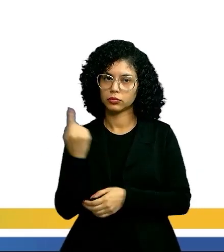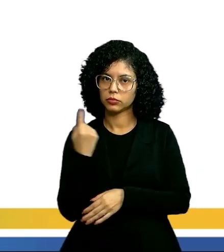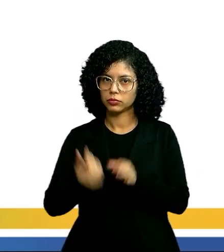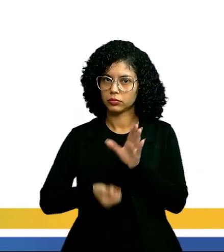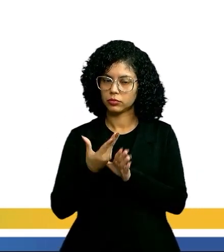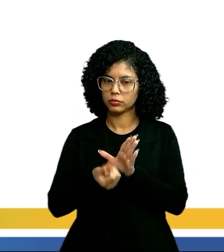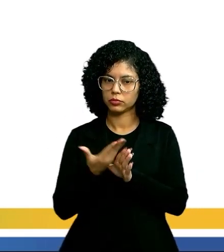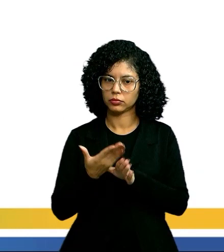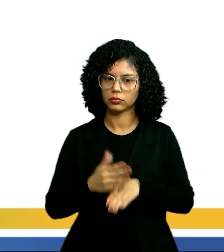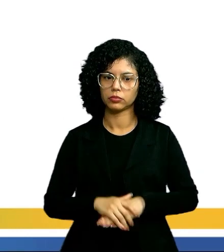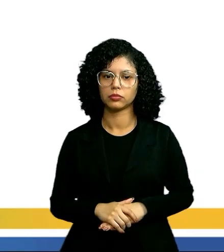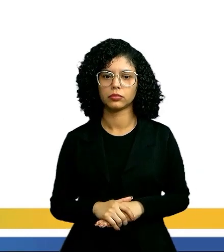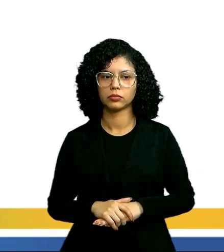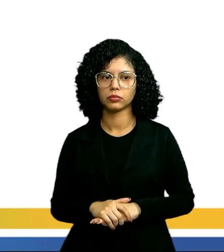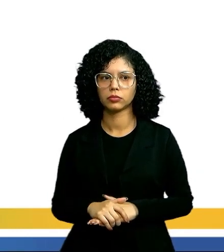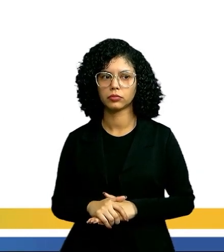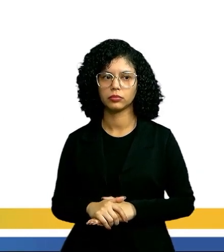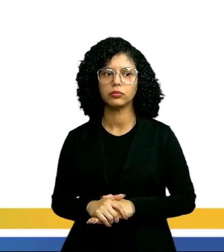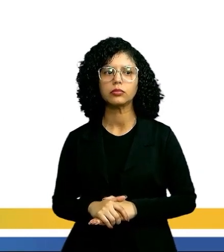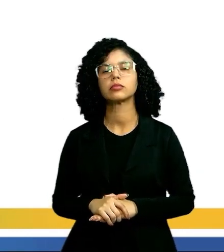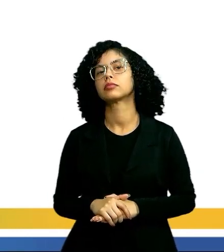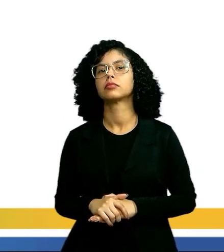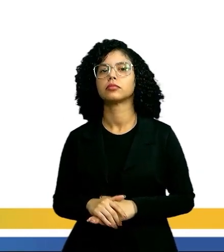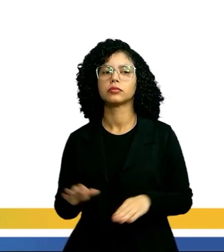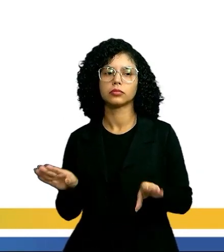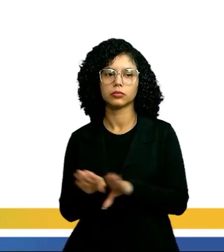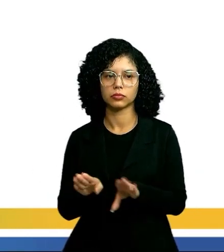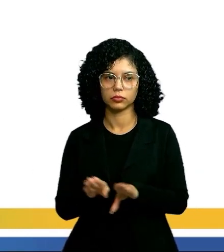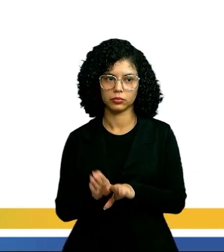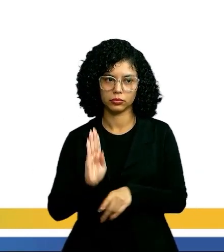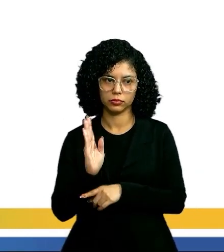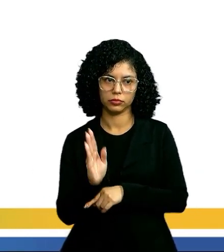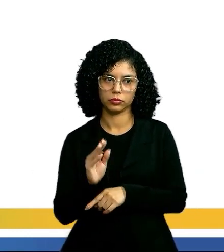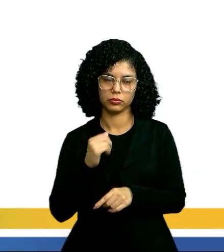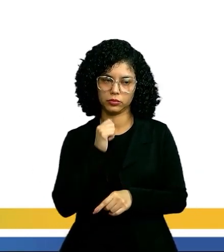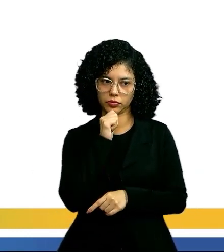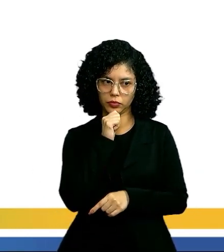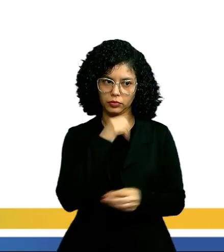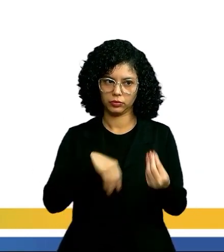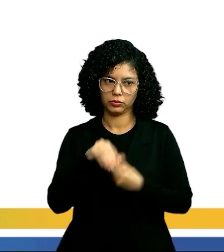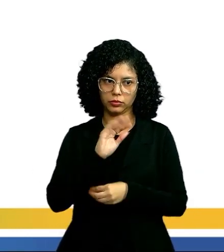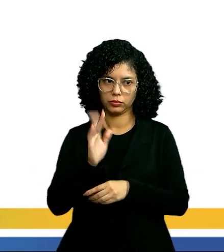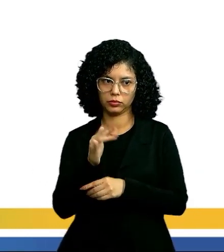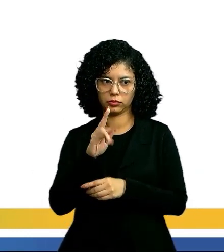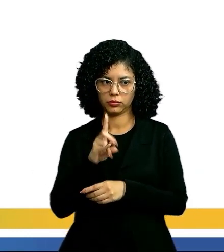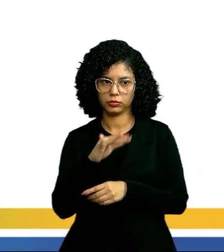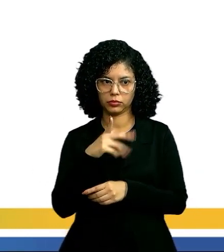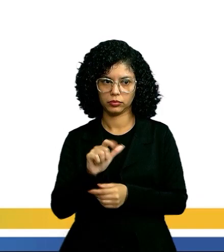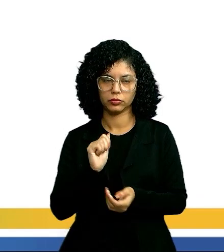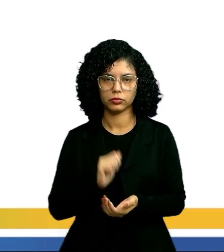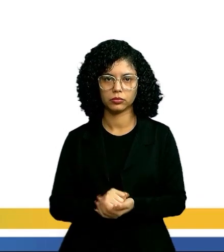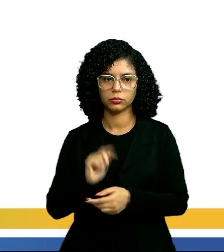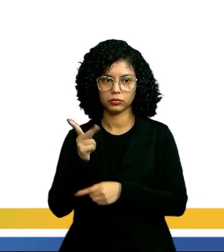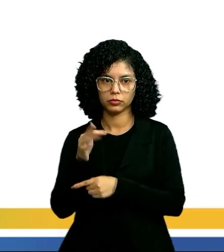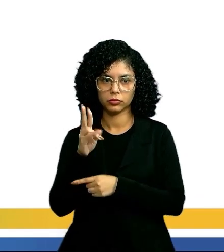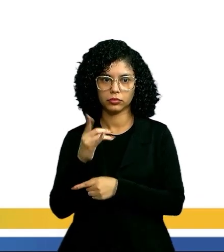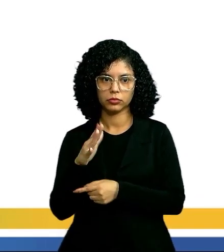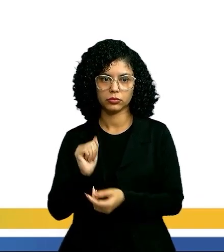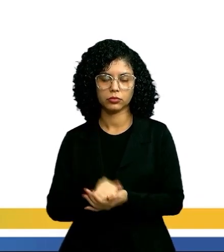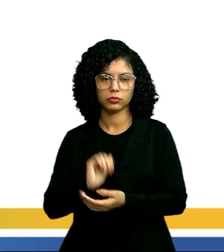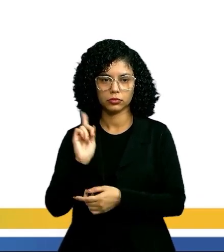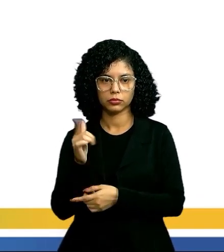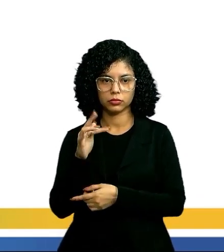formação de um único produto. Então, o exemplo aqui, ó, nós temos reação de hidrogenação,